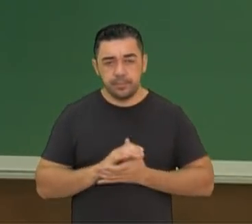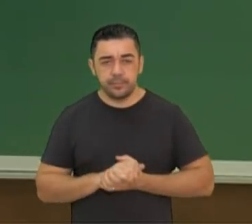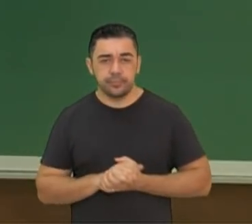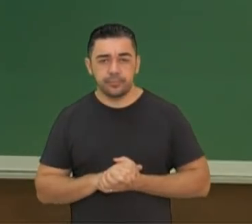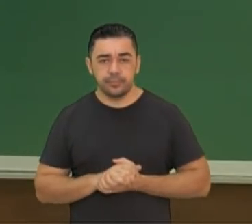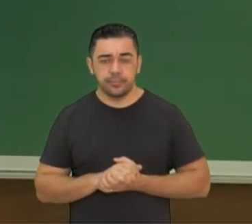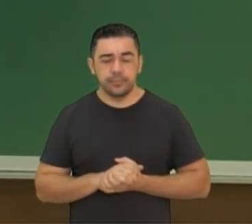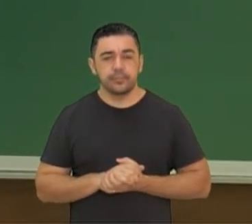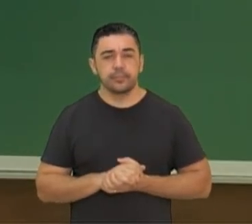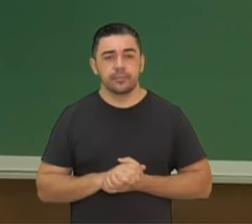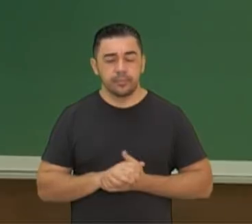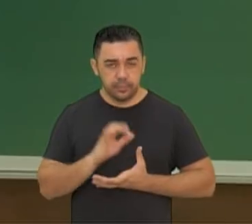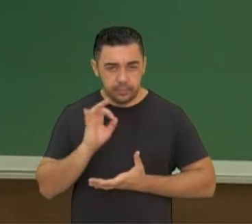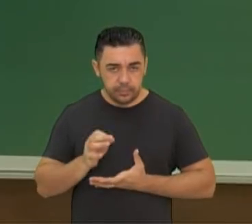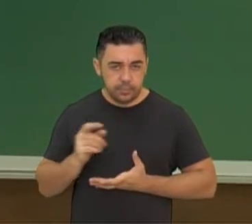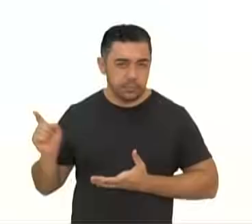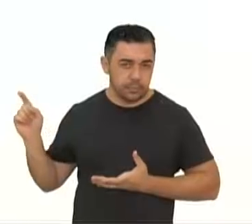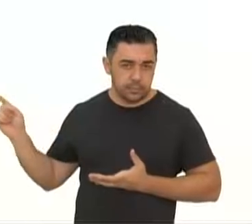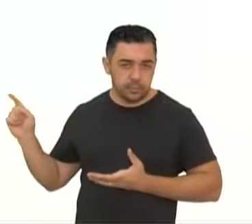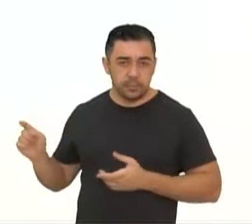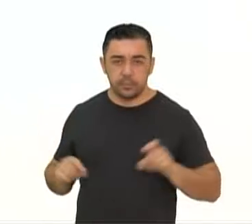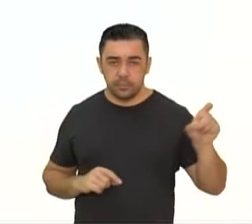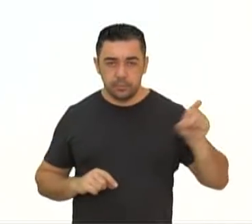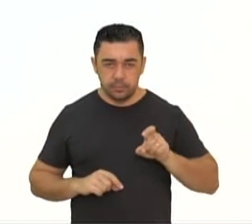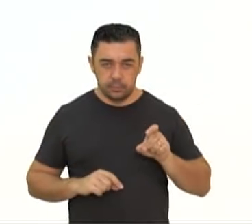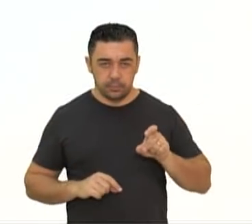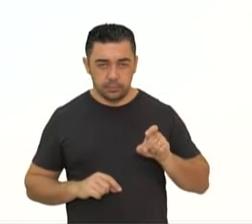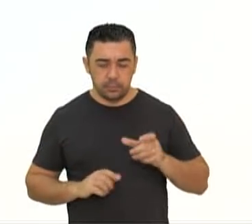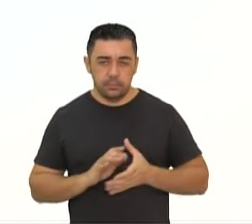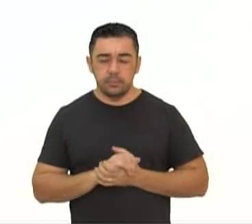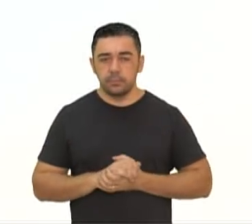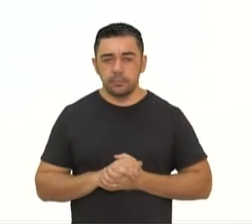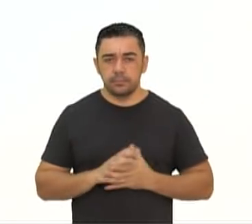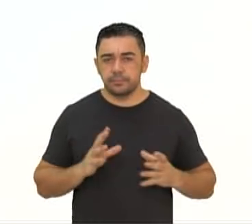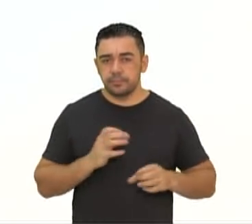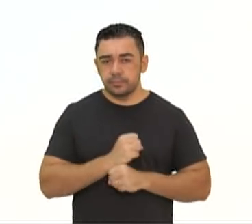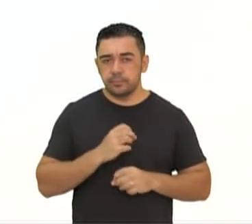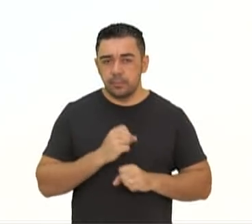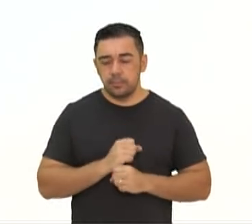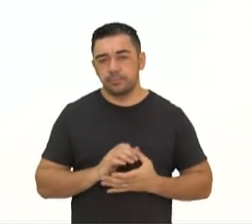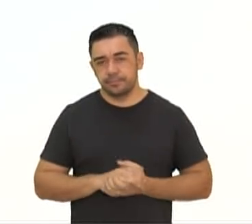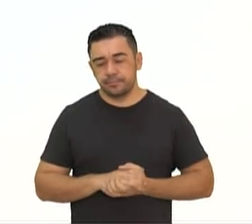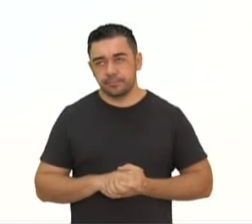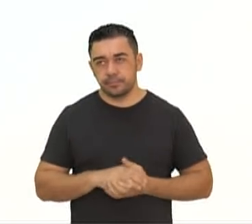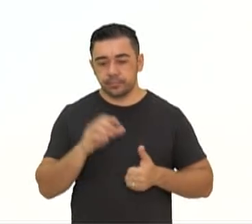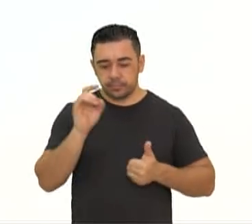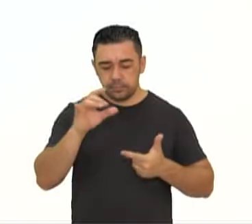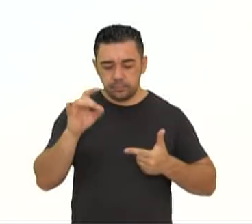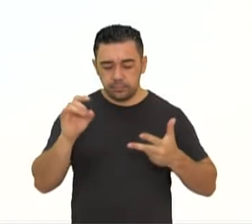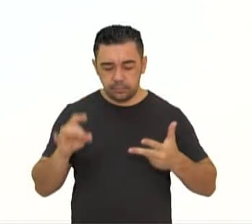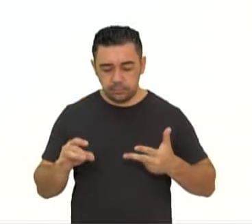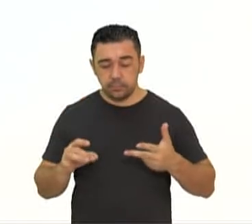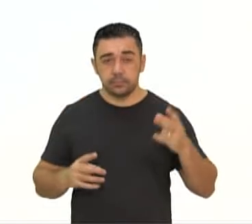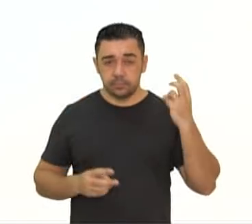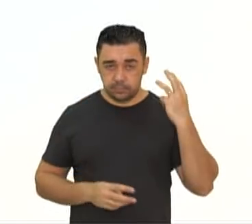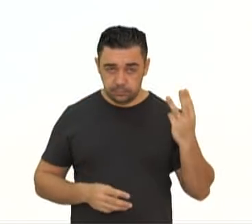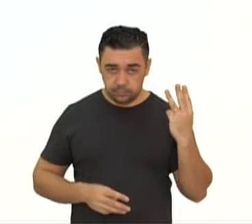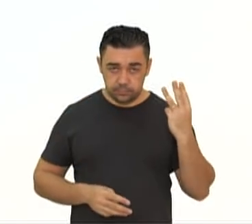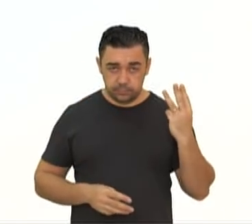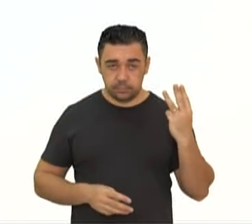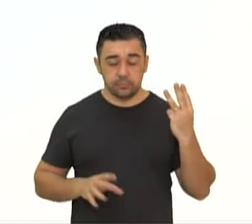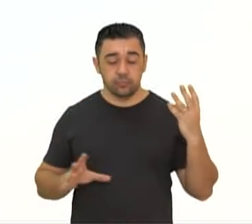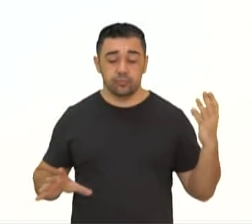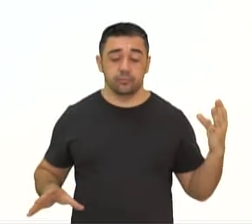certo? Então, olha só, questão correta, X. E a pontuação? Se cada X vale 3, o total